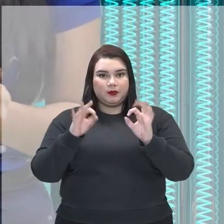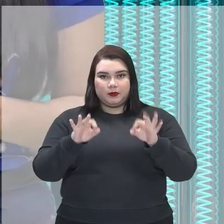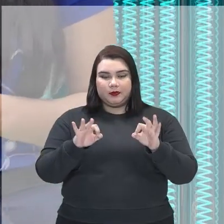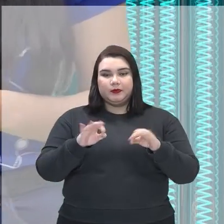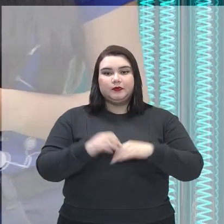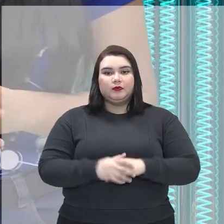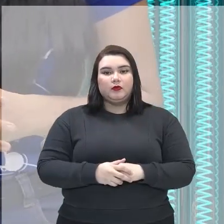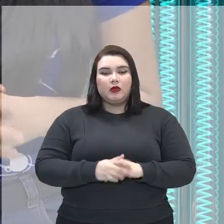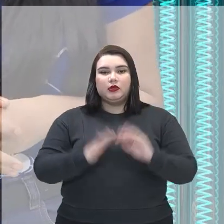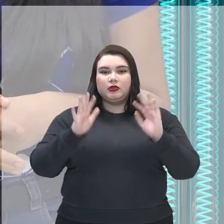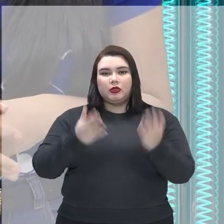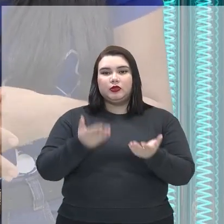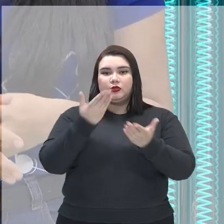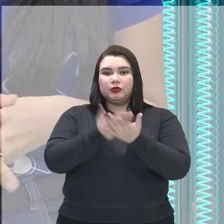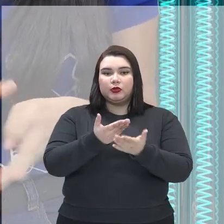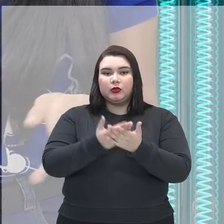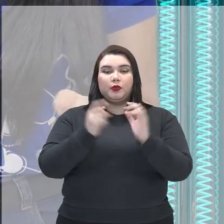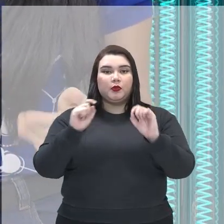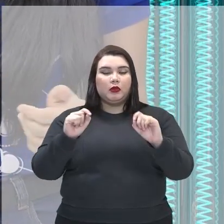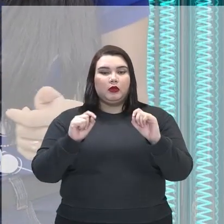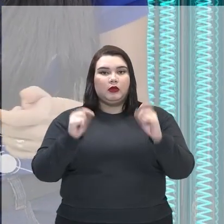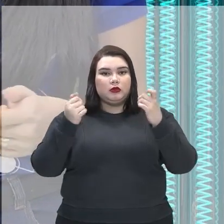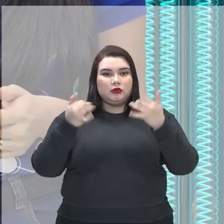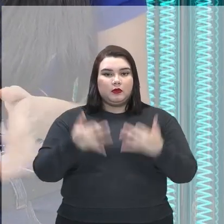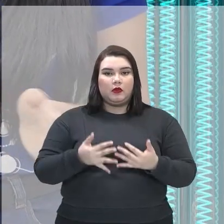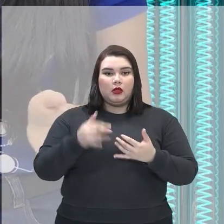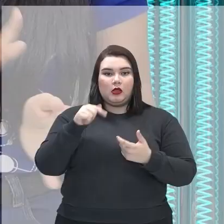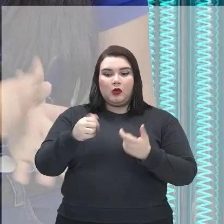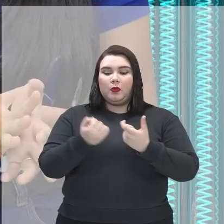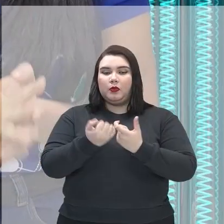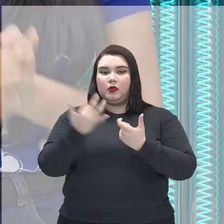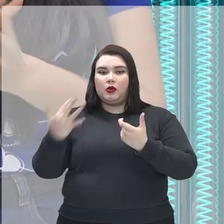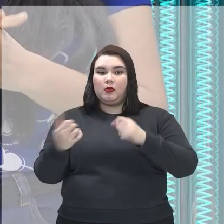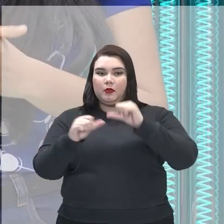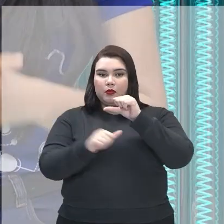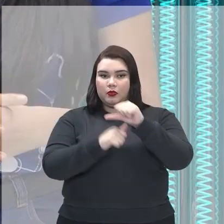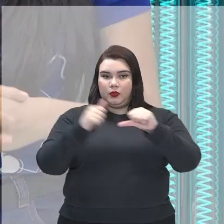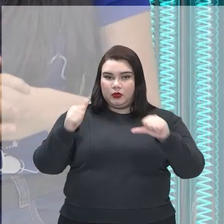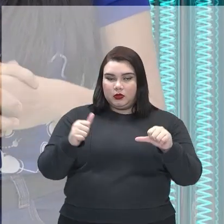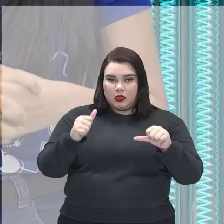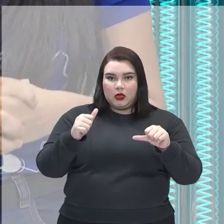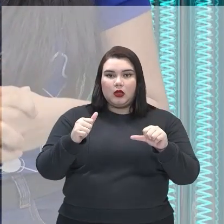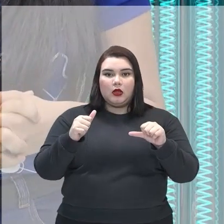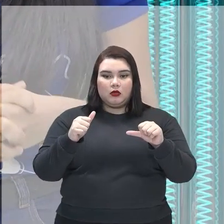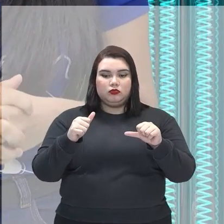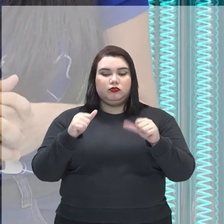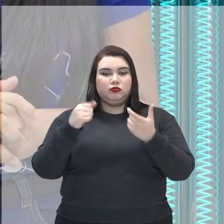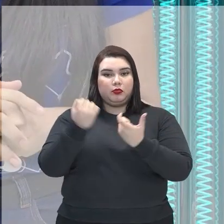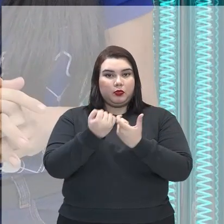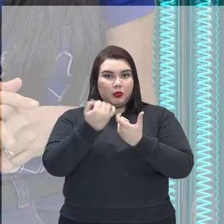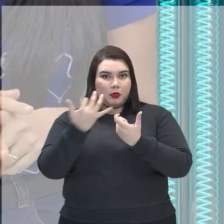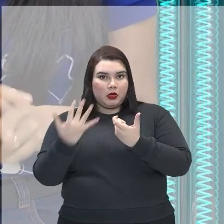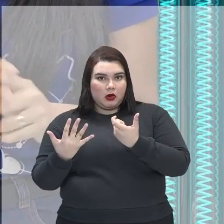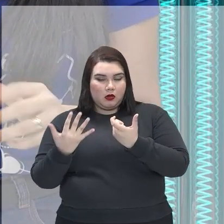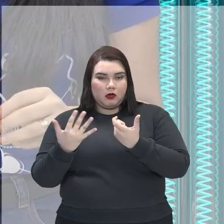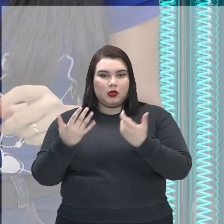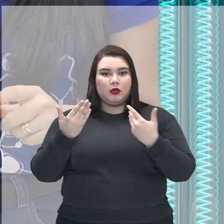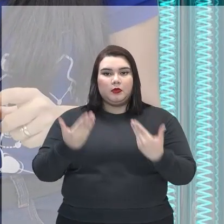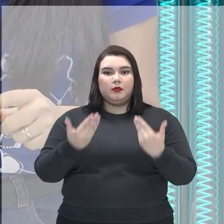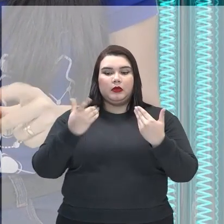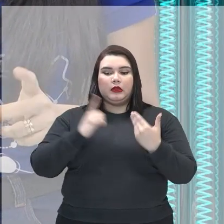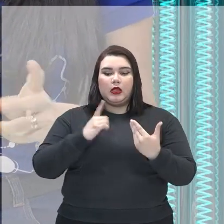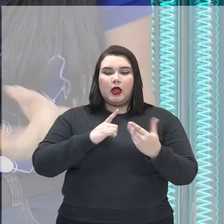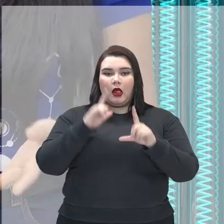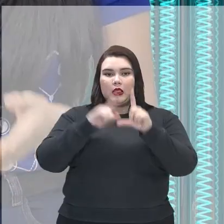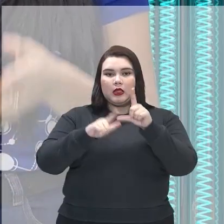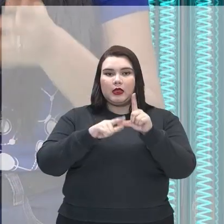já falamos muito, que eles, para mudarem, né, para serem transformados para o plural, eles vão receber o S